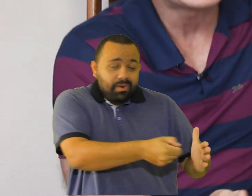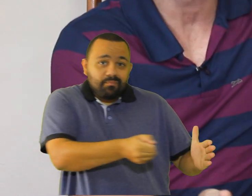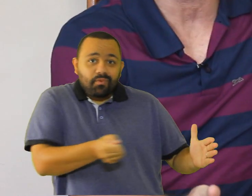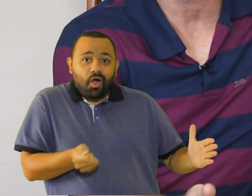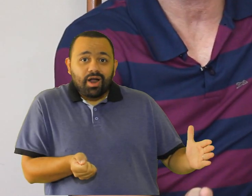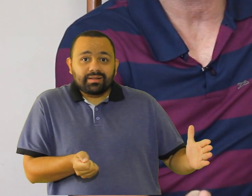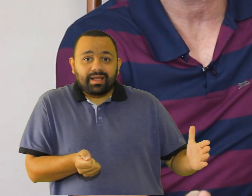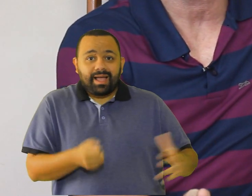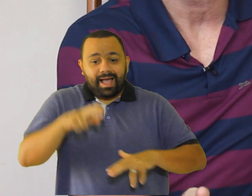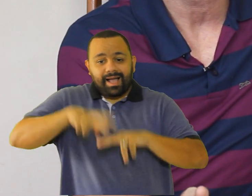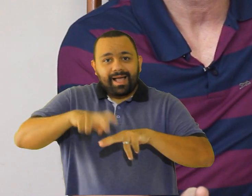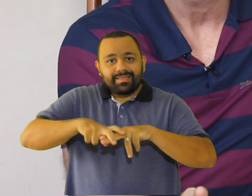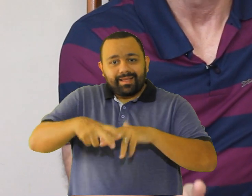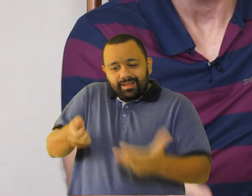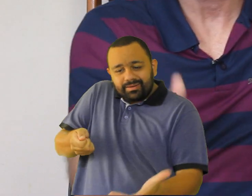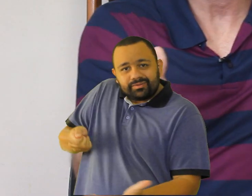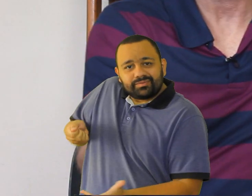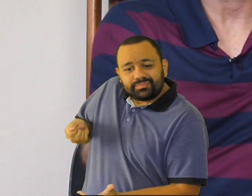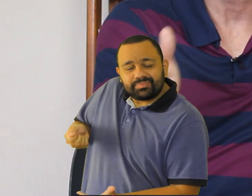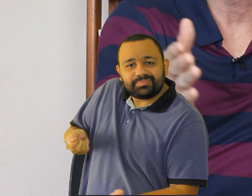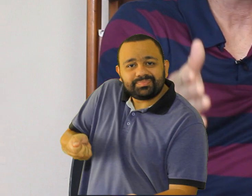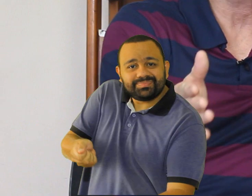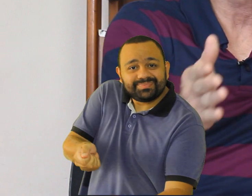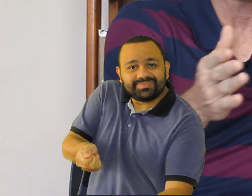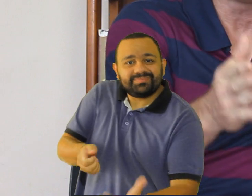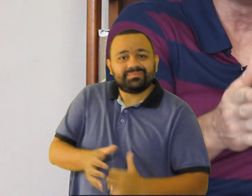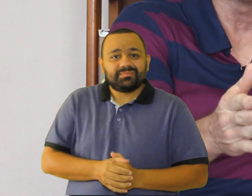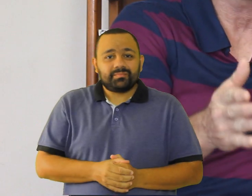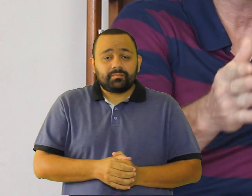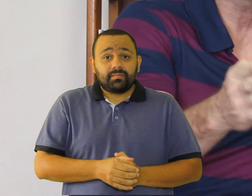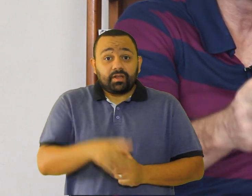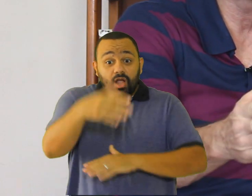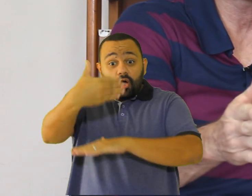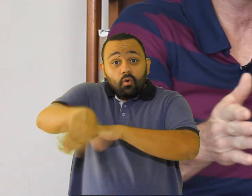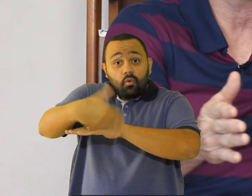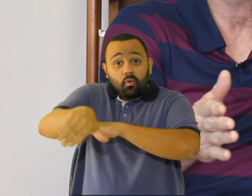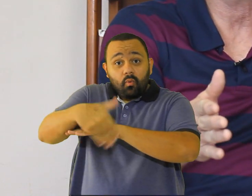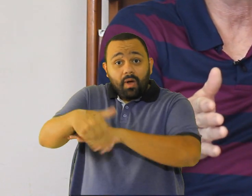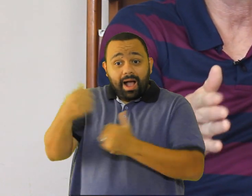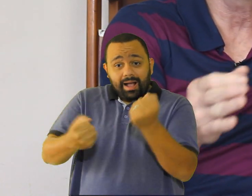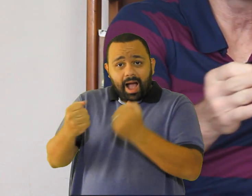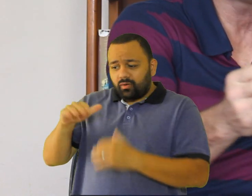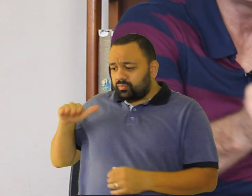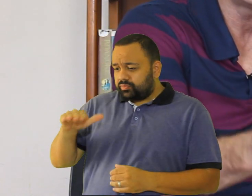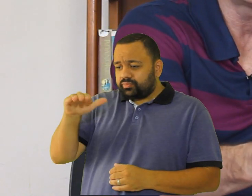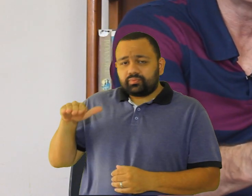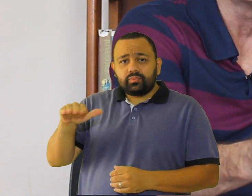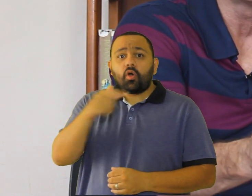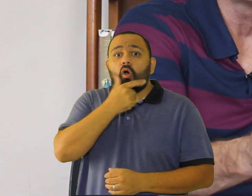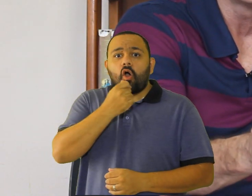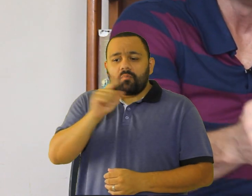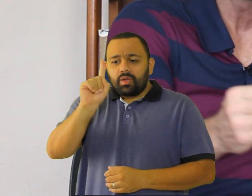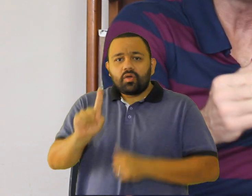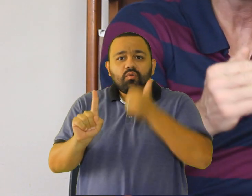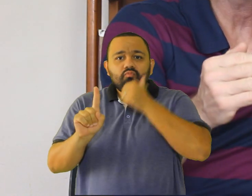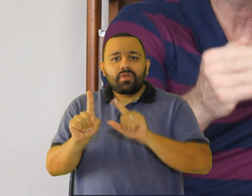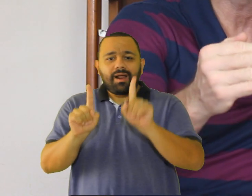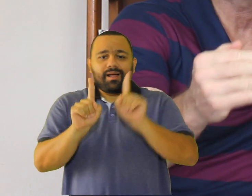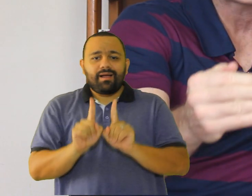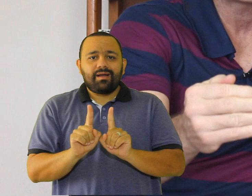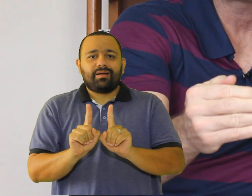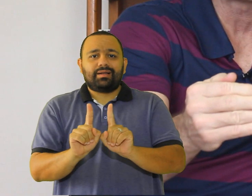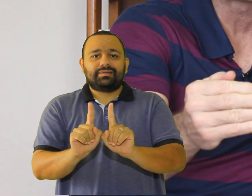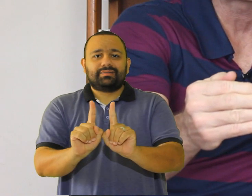a cadeira e devolver, andar do lado da rua, da sujeira e do perigo.